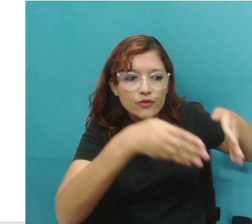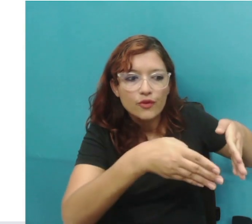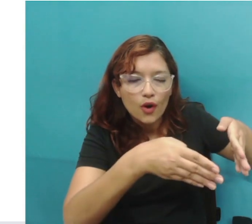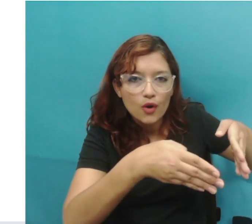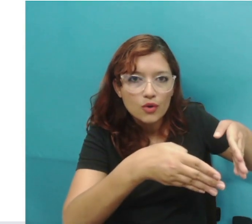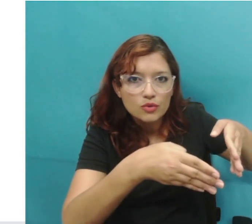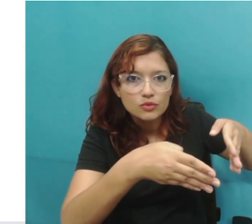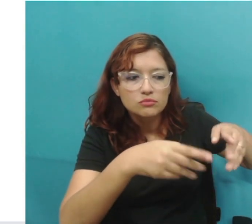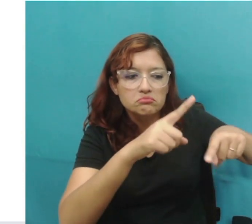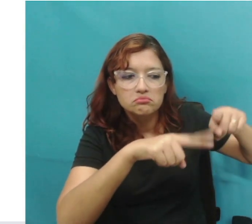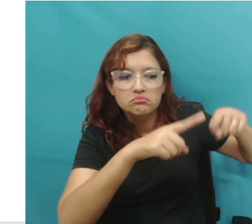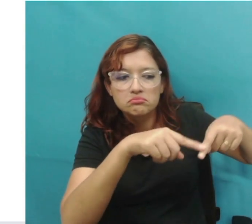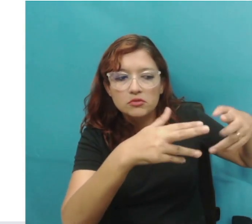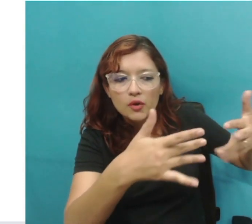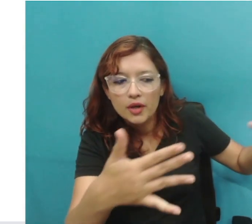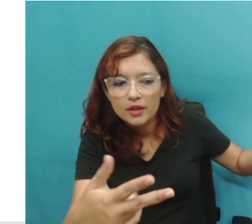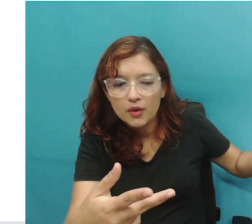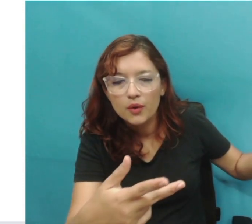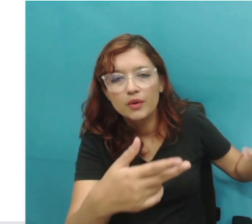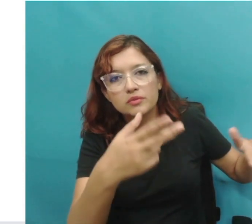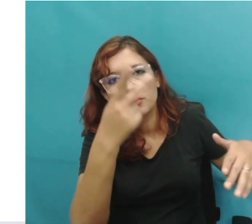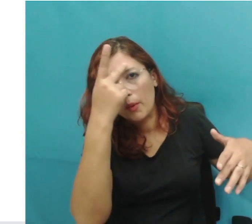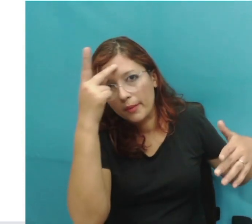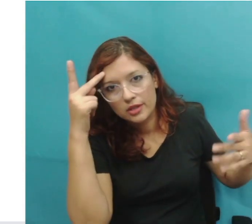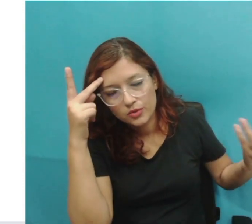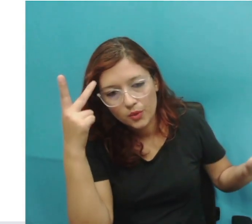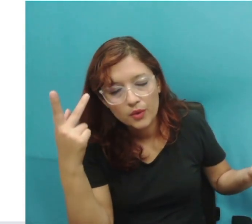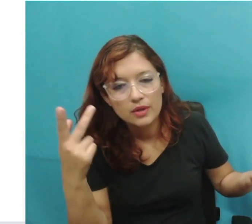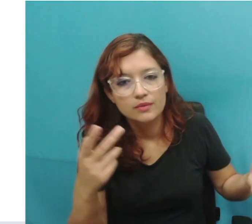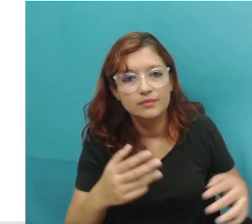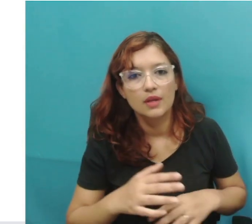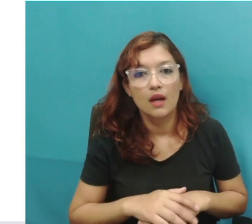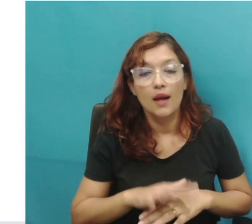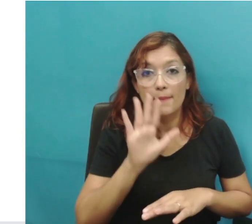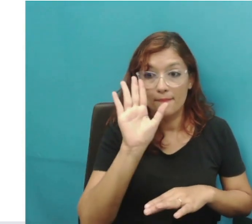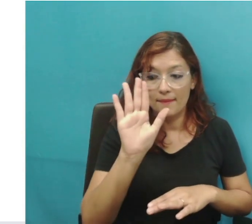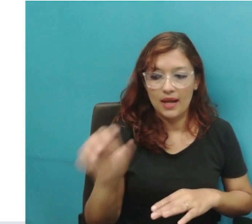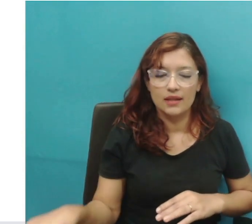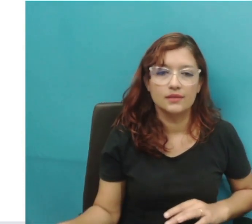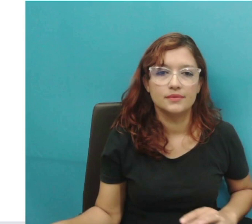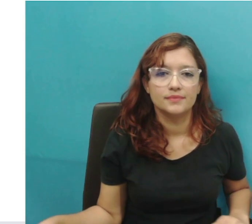Então, tem os pronomes que eles são específicos.